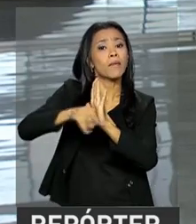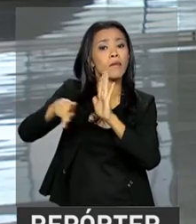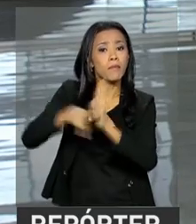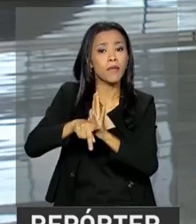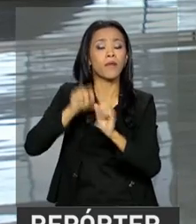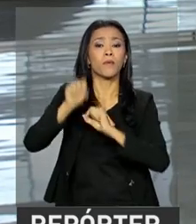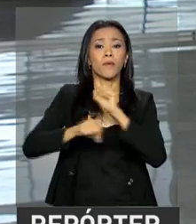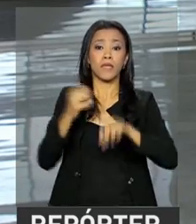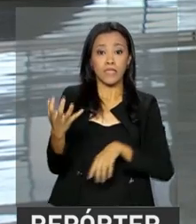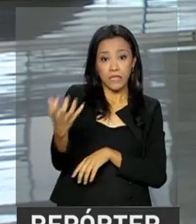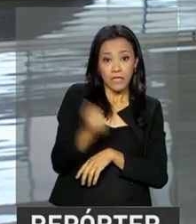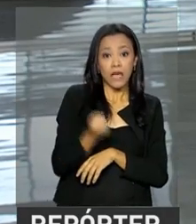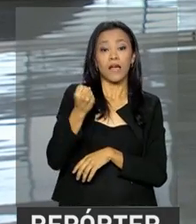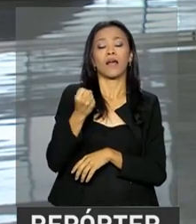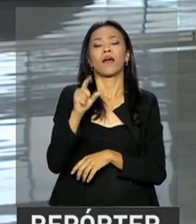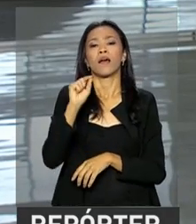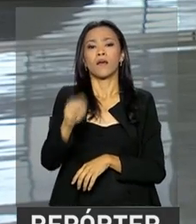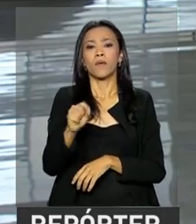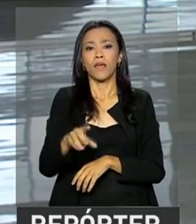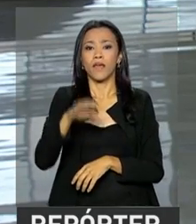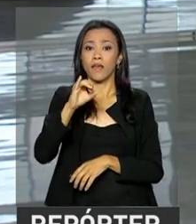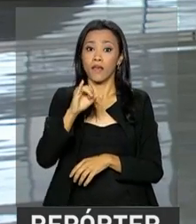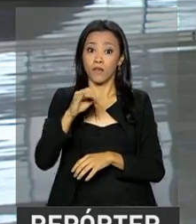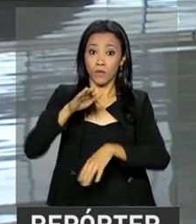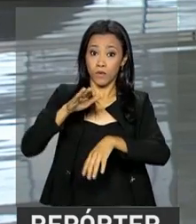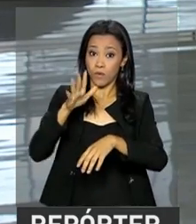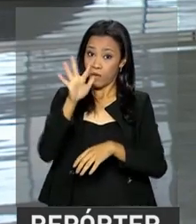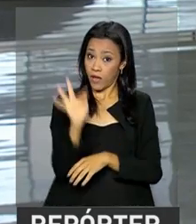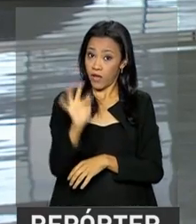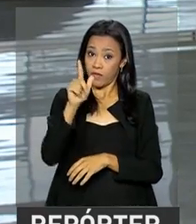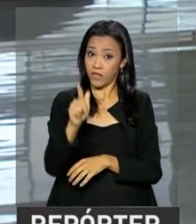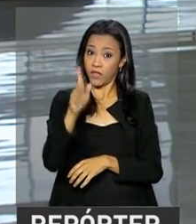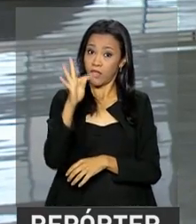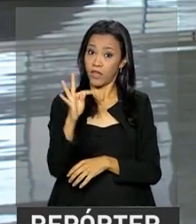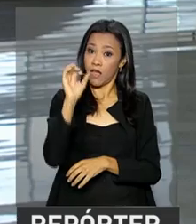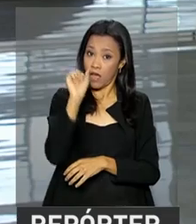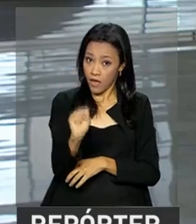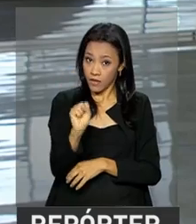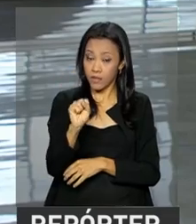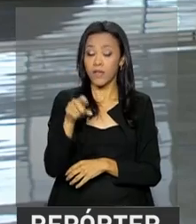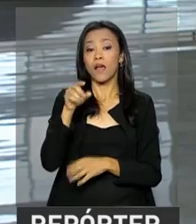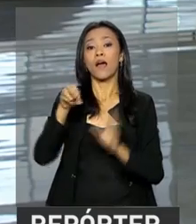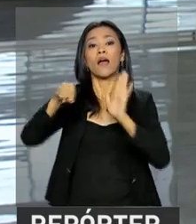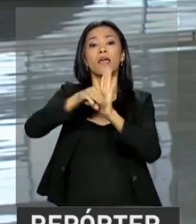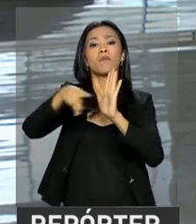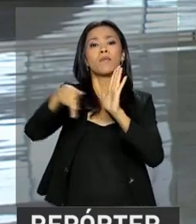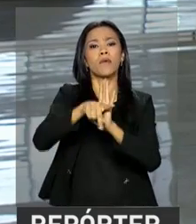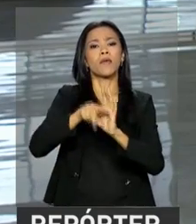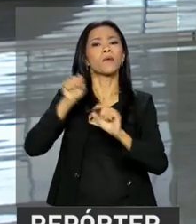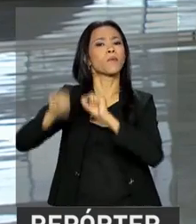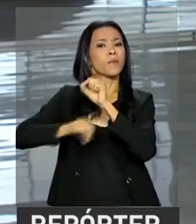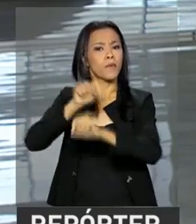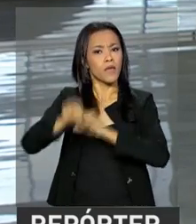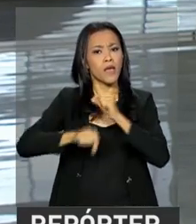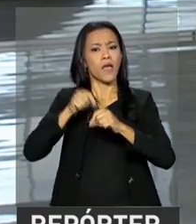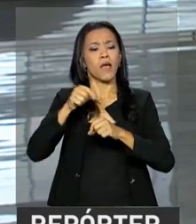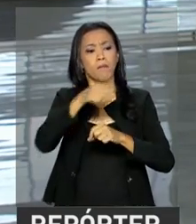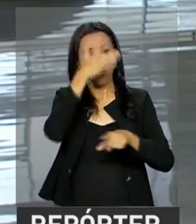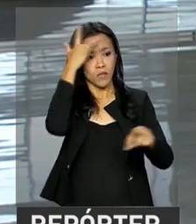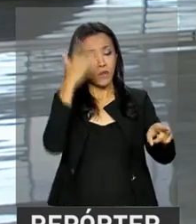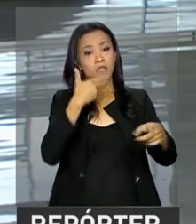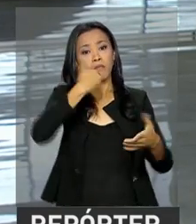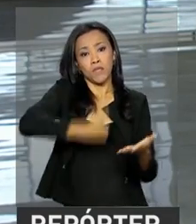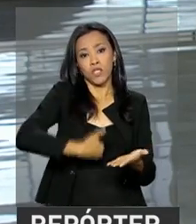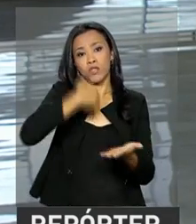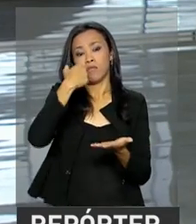saque de Contas inativas do fundo de garantia do tempo de serviço u FGTS a mp beneficia trabalho trabalhadores que pediram demissão